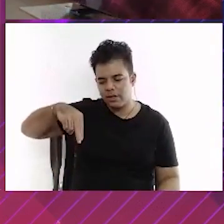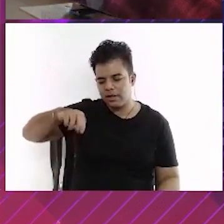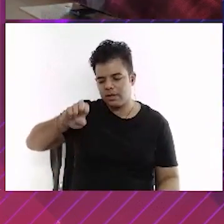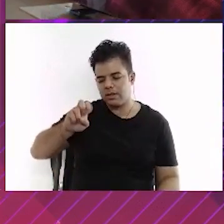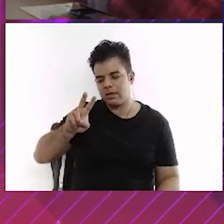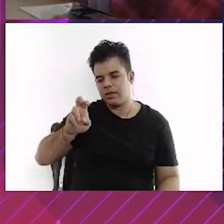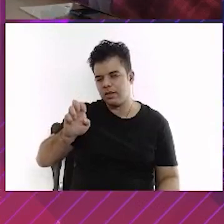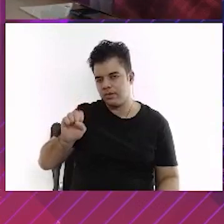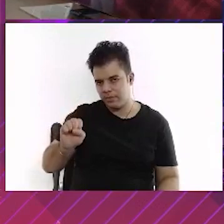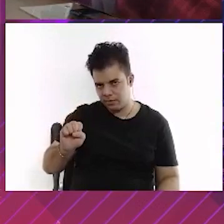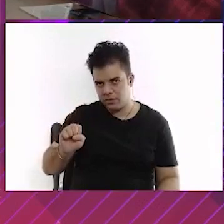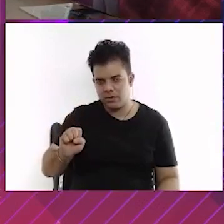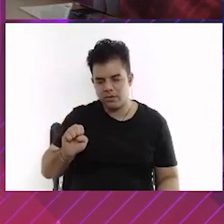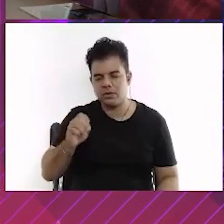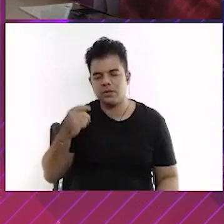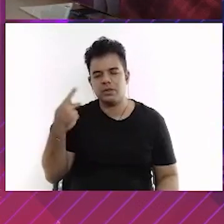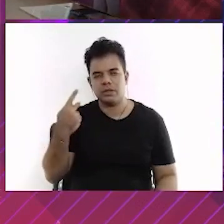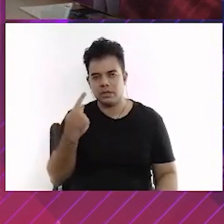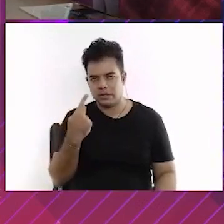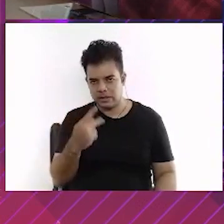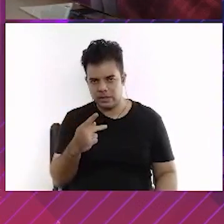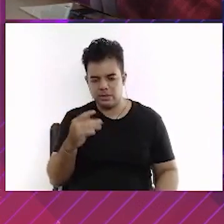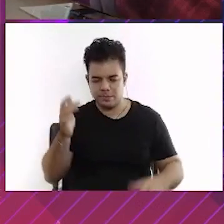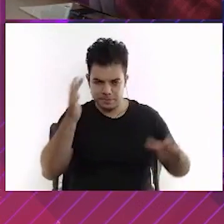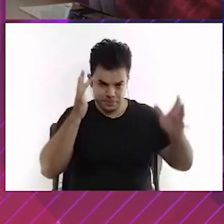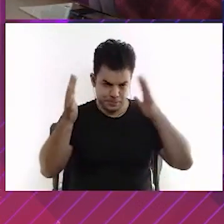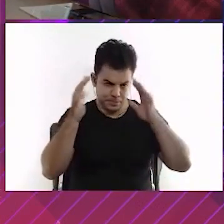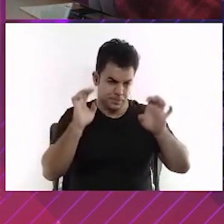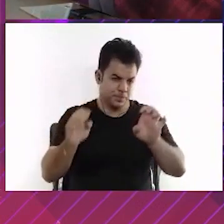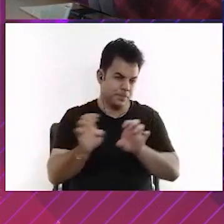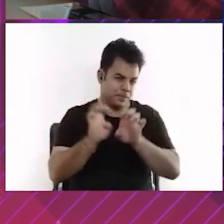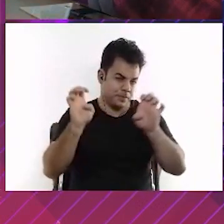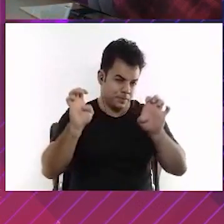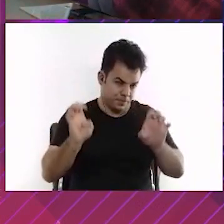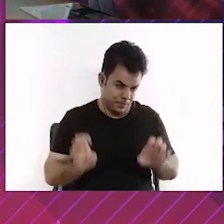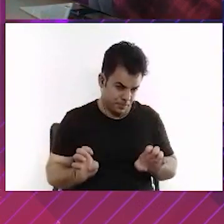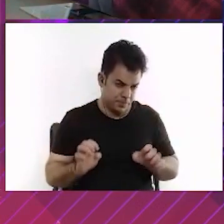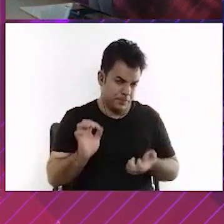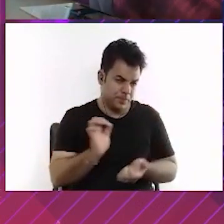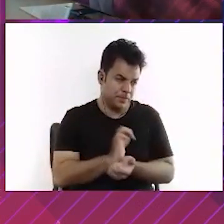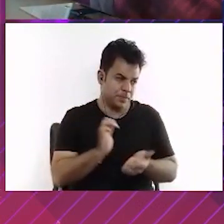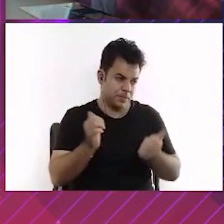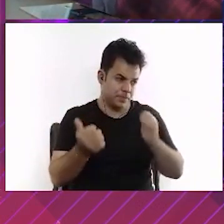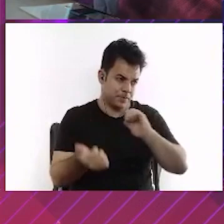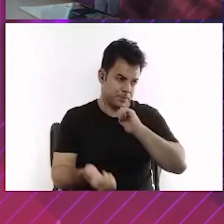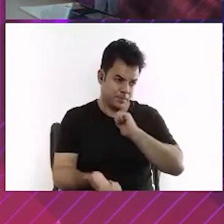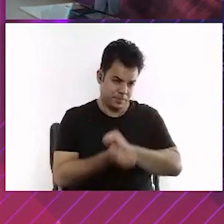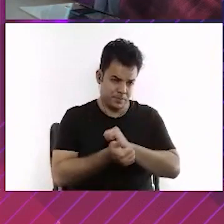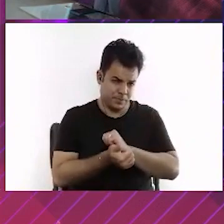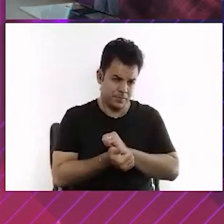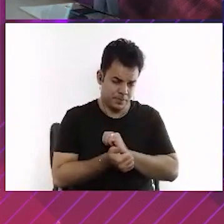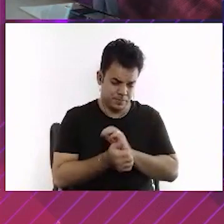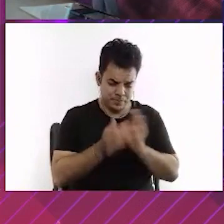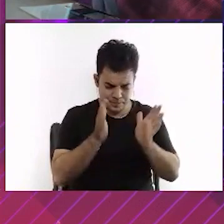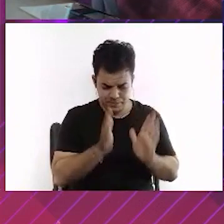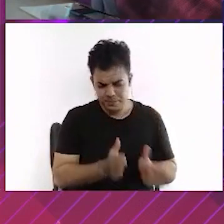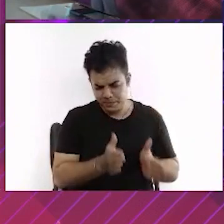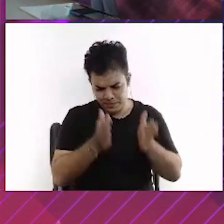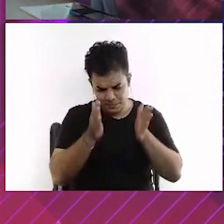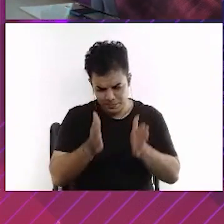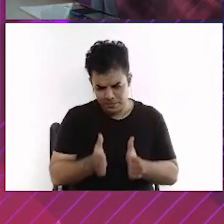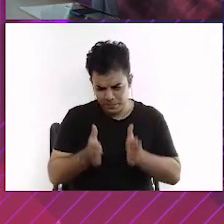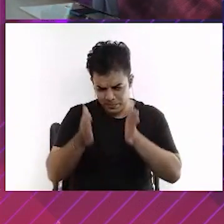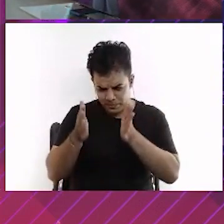são heurísticas, né? E estruturamos, adaptamos esse processo que foi proposto por